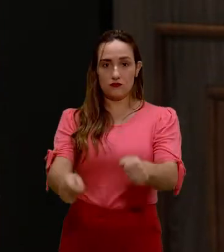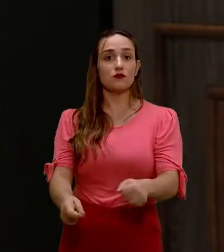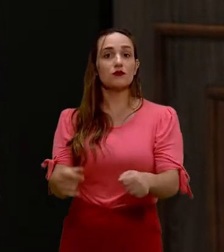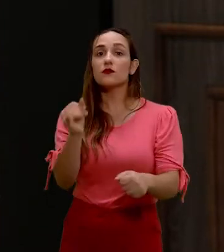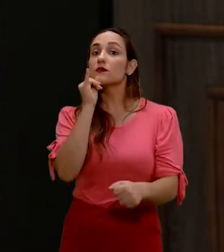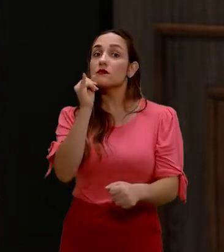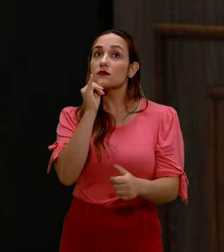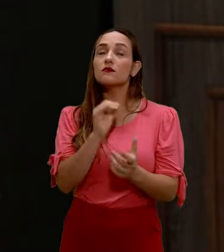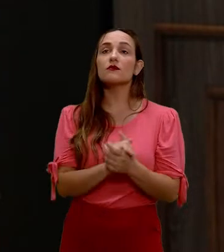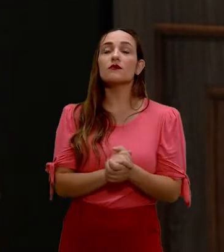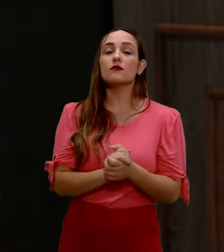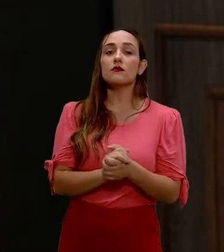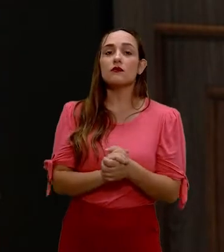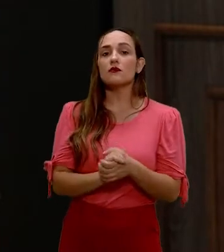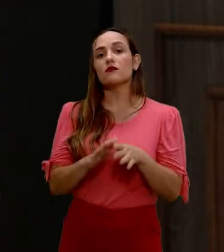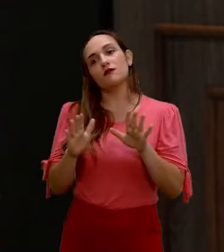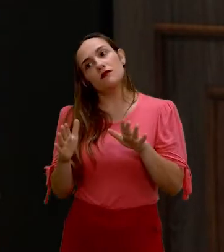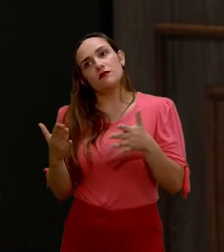ela às vezes está